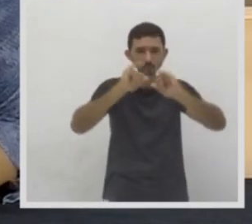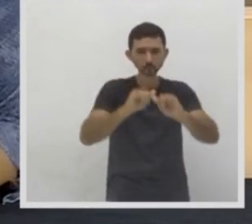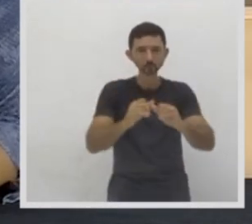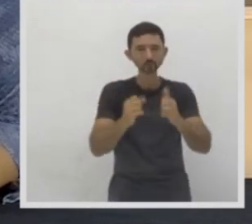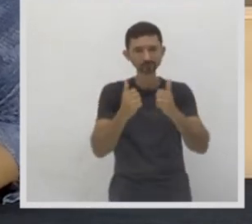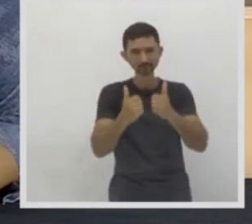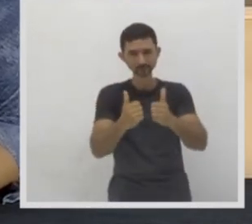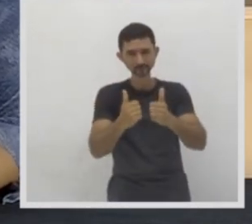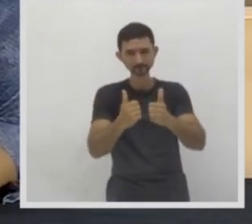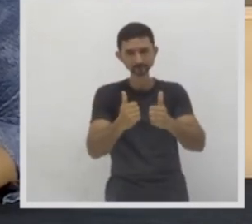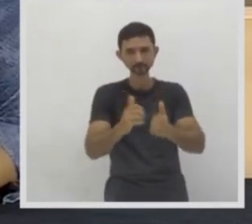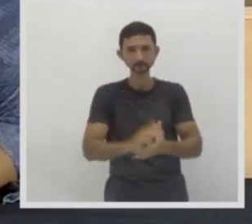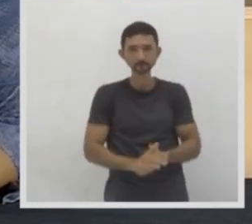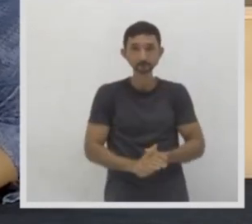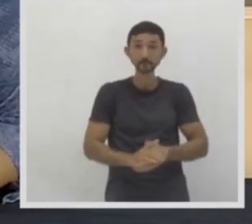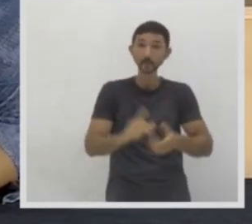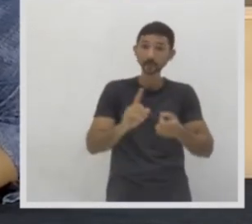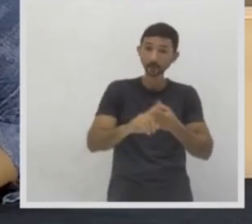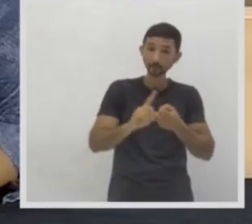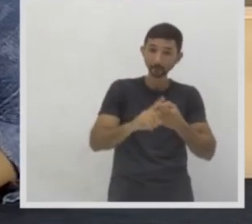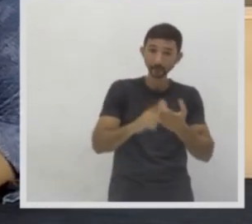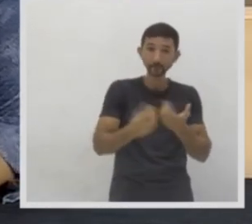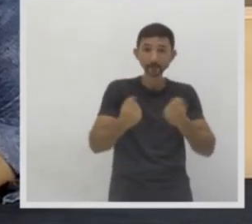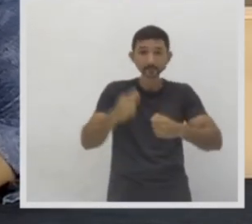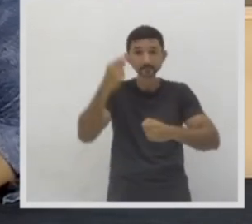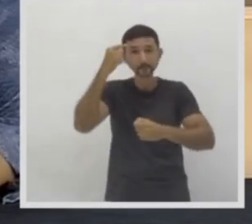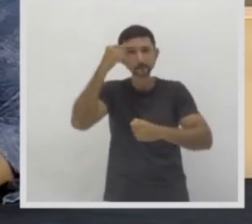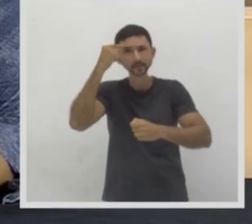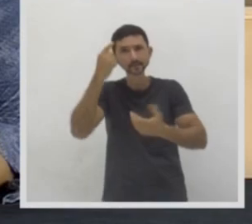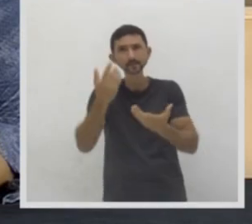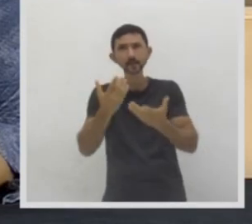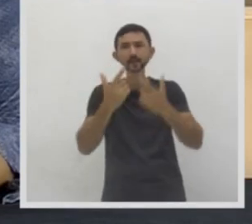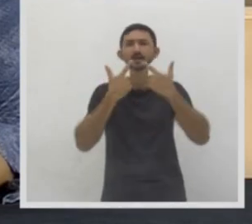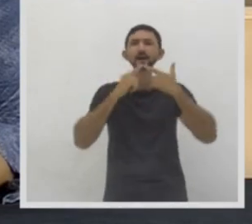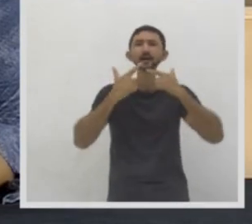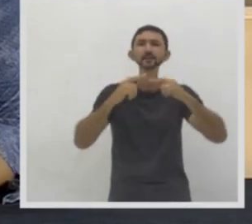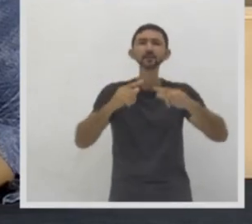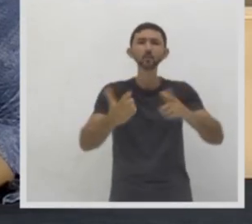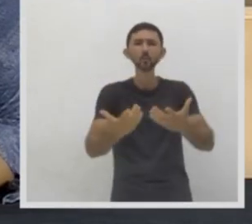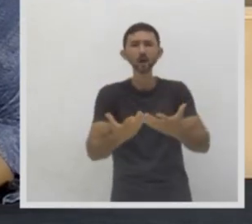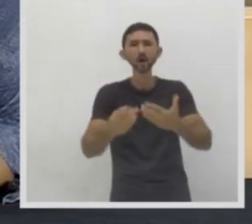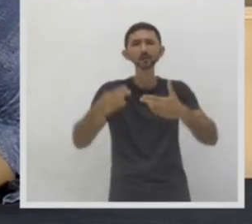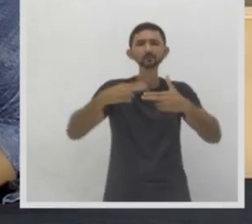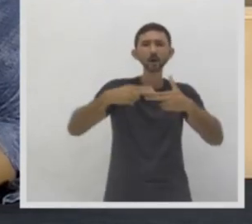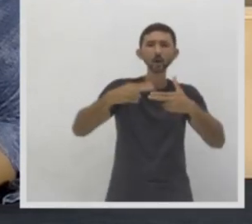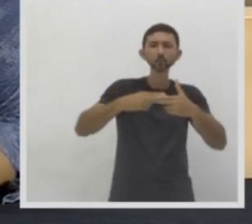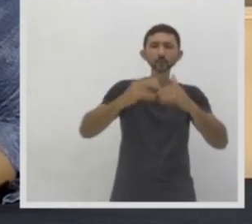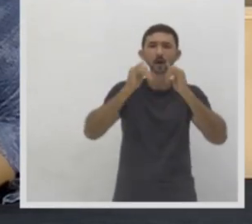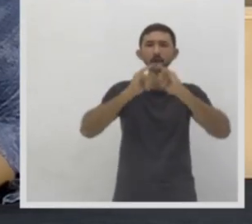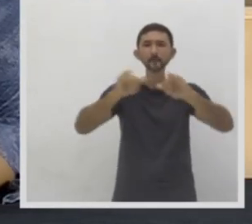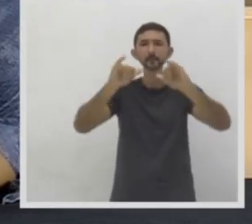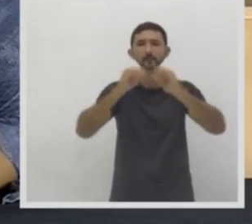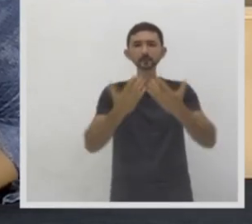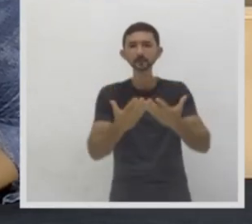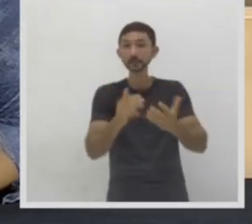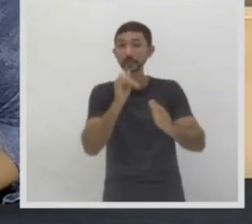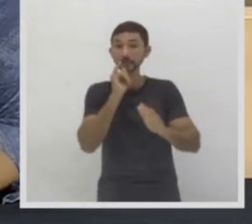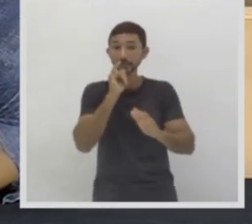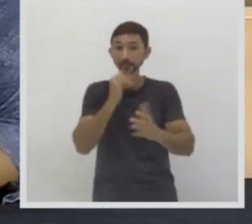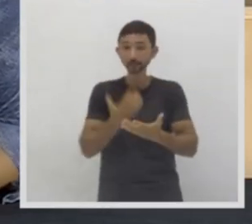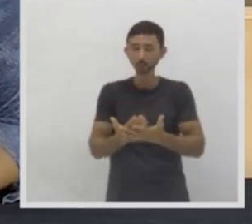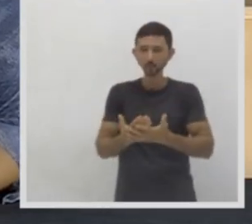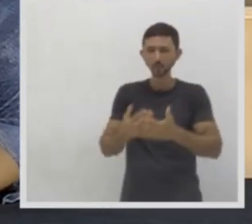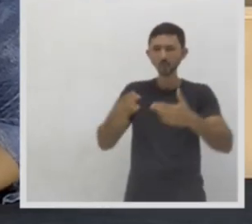certo? Nós também temos que pensar que linguagem pode ser usada numa propaganda. Eu vou utilizar